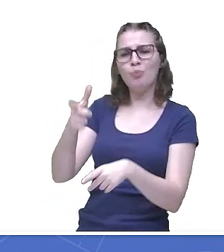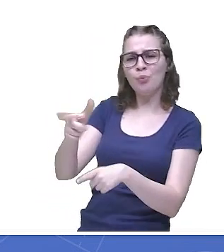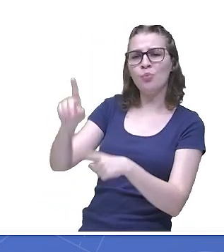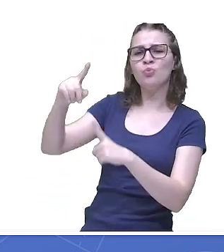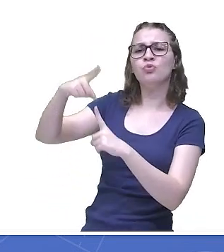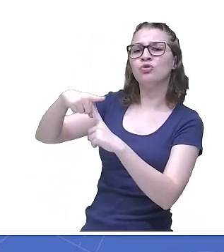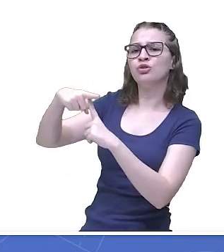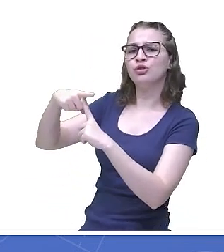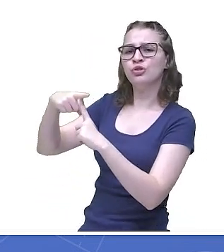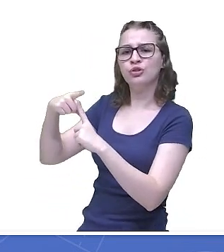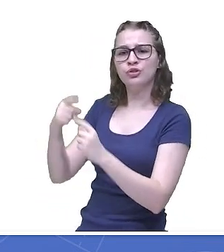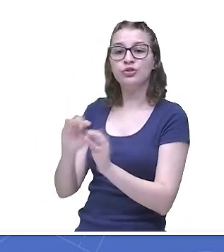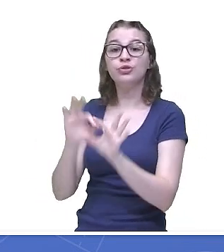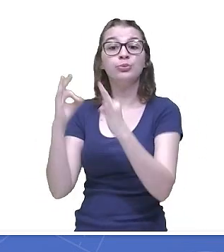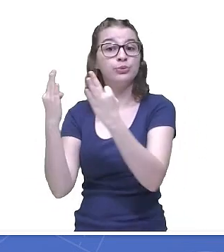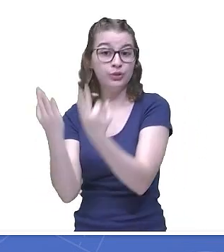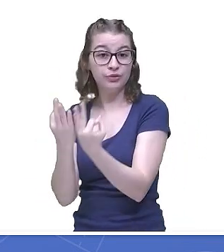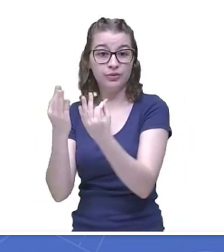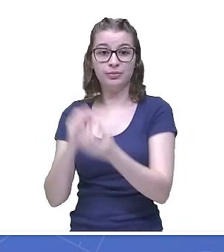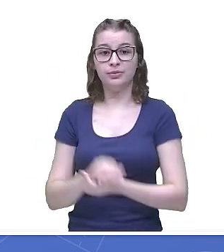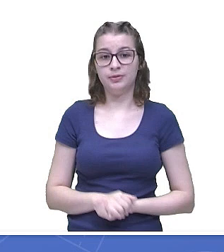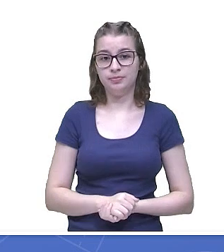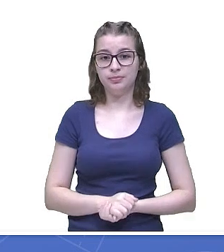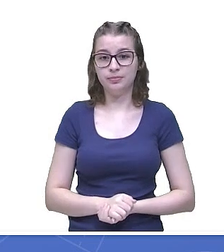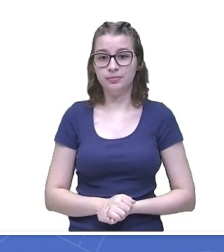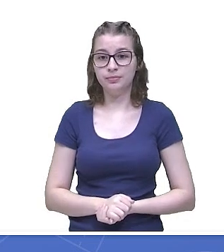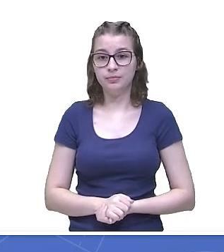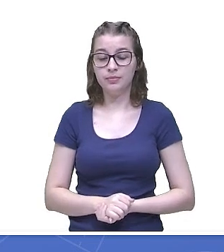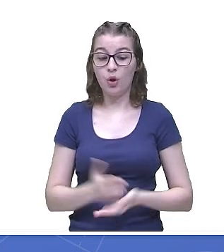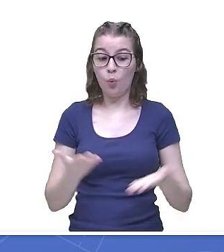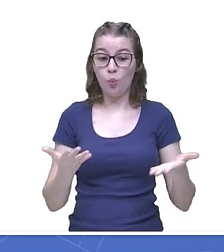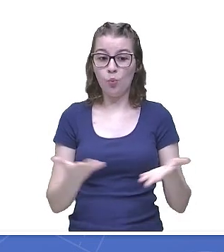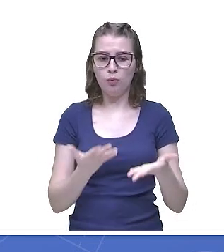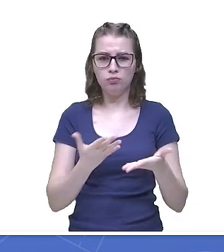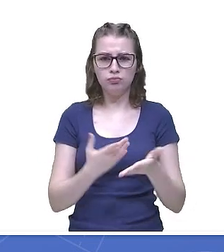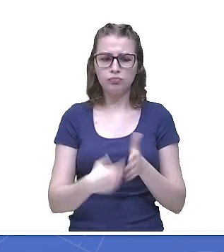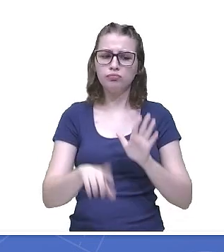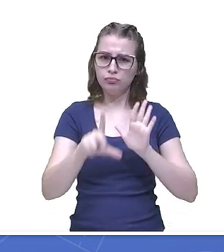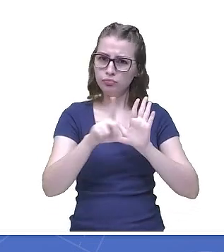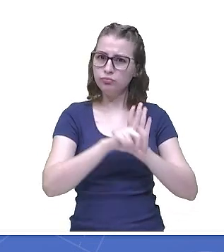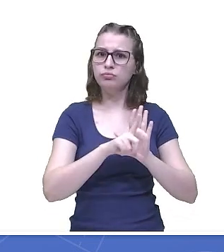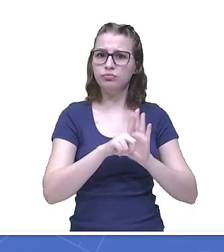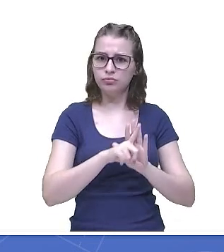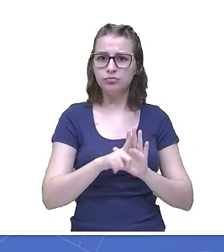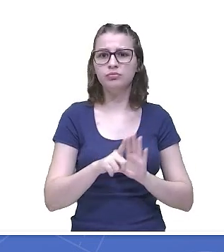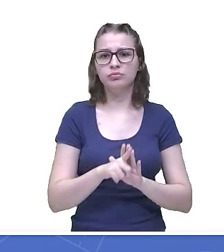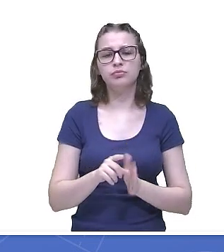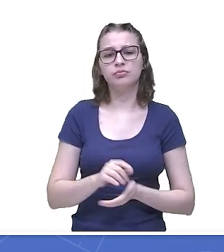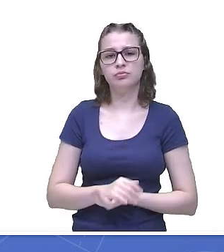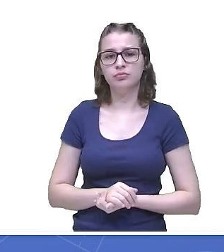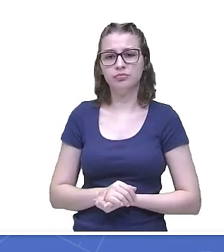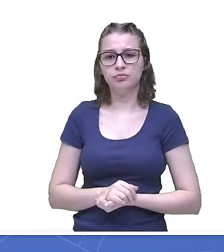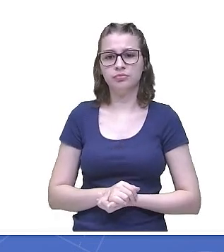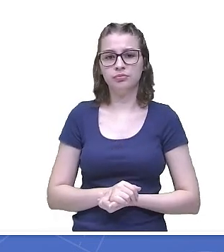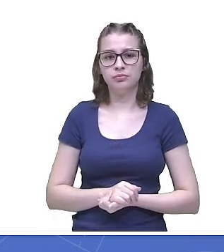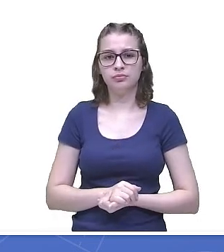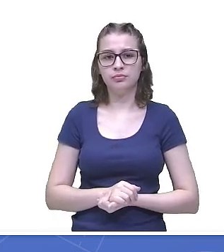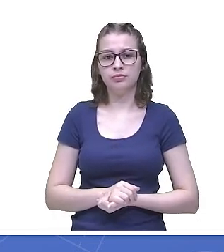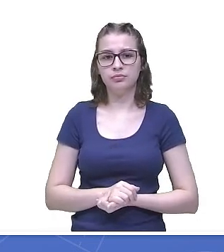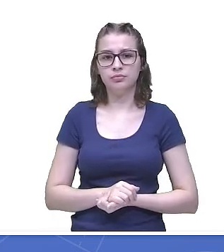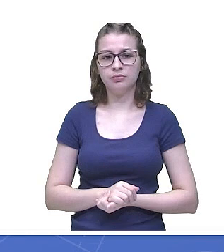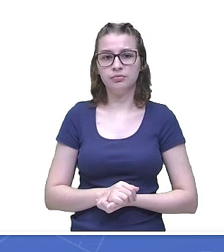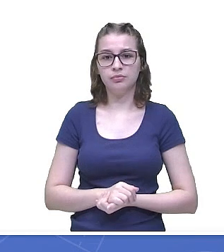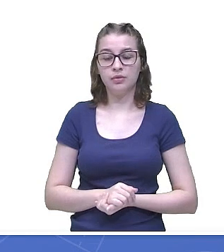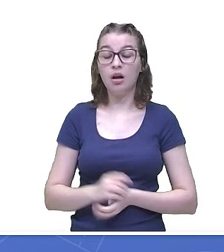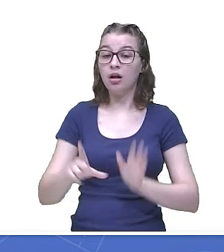outras configurações diferentes daquela, né, e que hoje são reconhecidas pelo Estado como família.